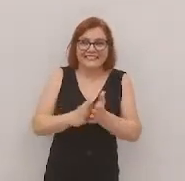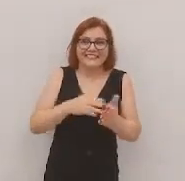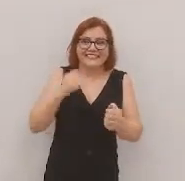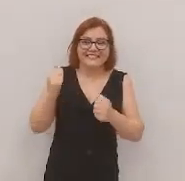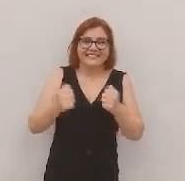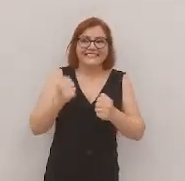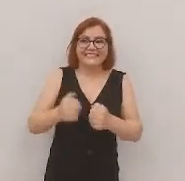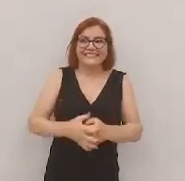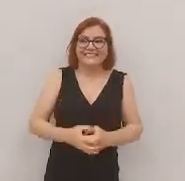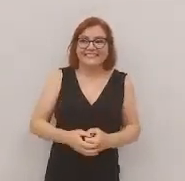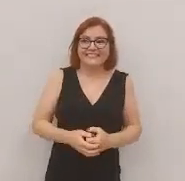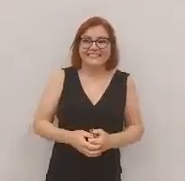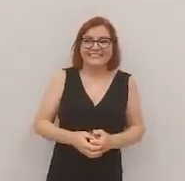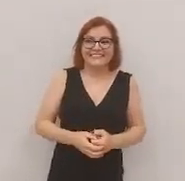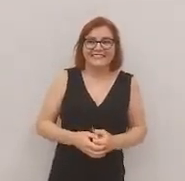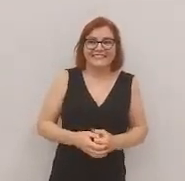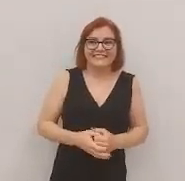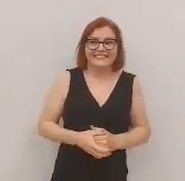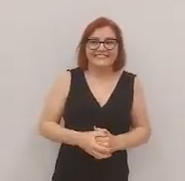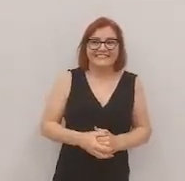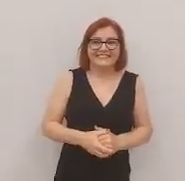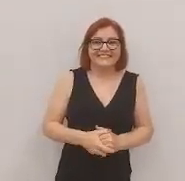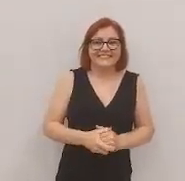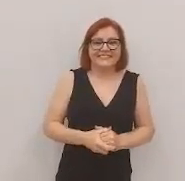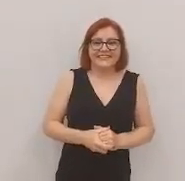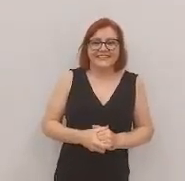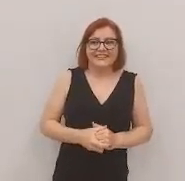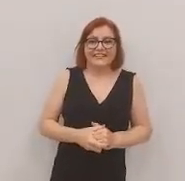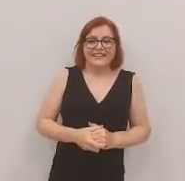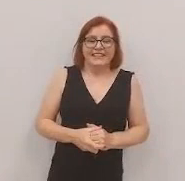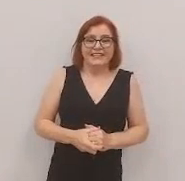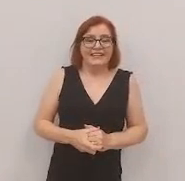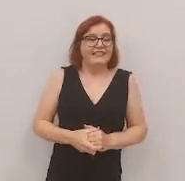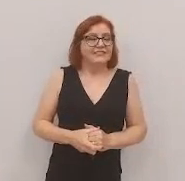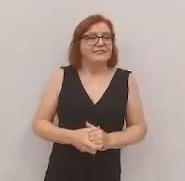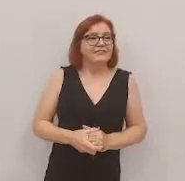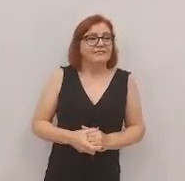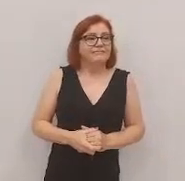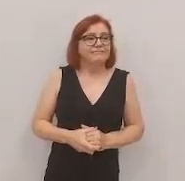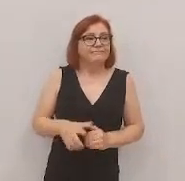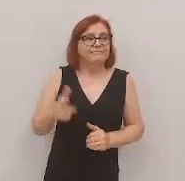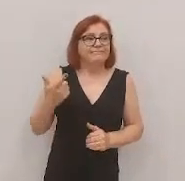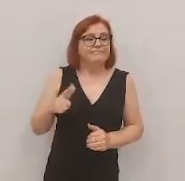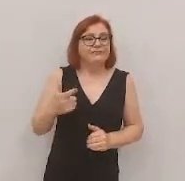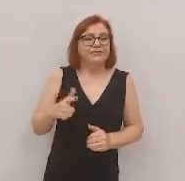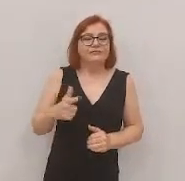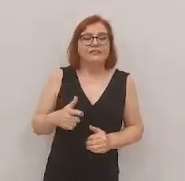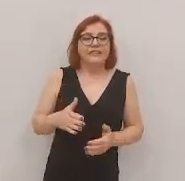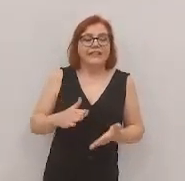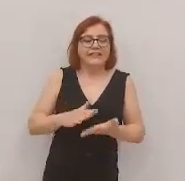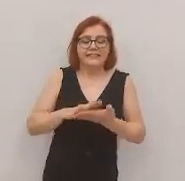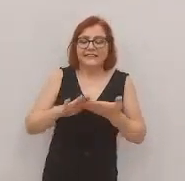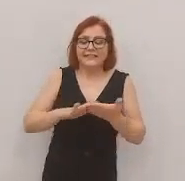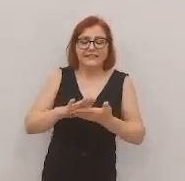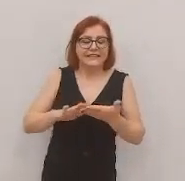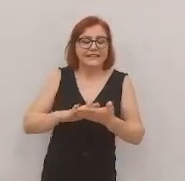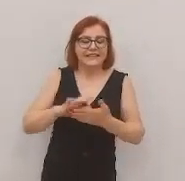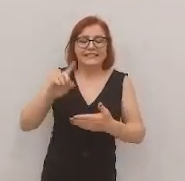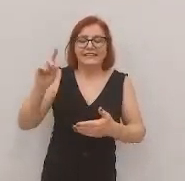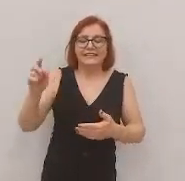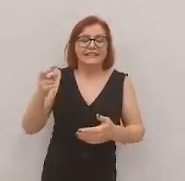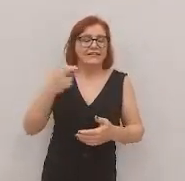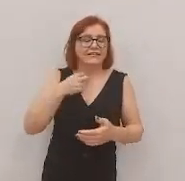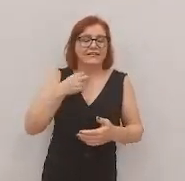Aleluia! Oh, Senhor Jesus, não tem nenhum impedimento